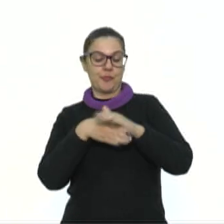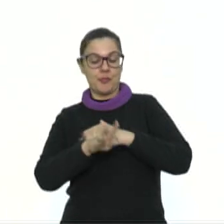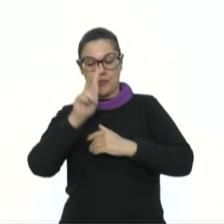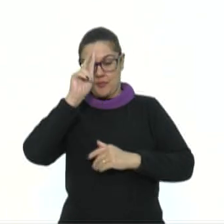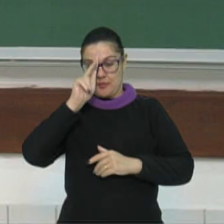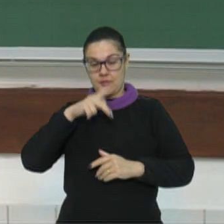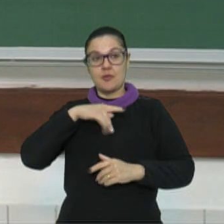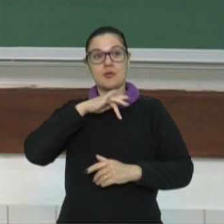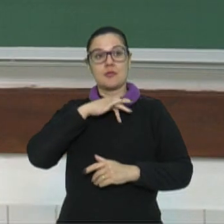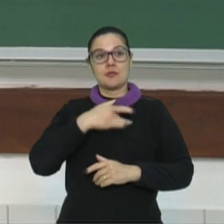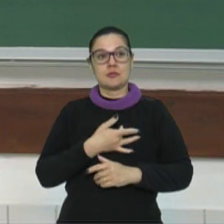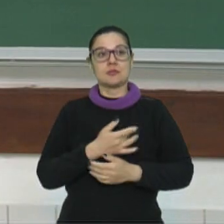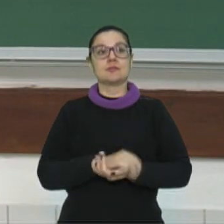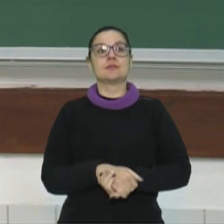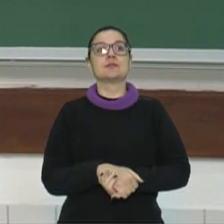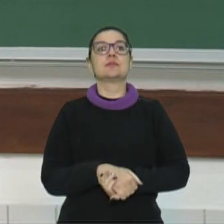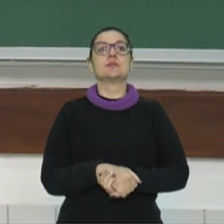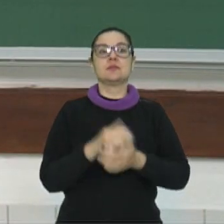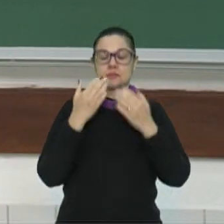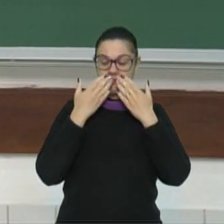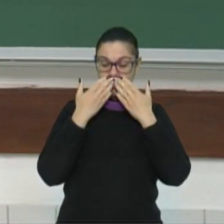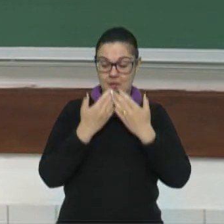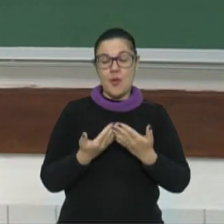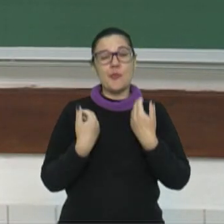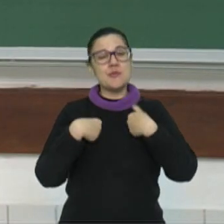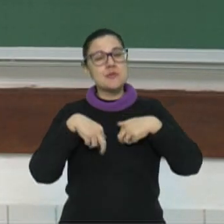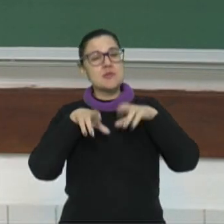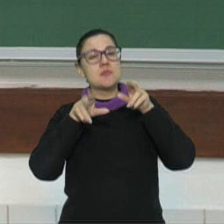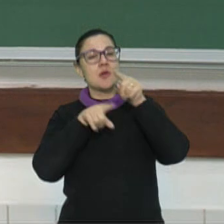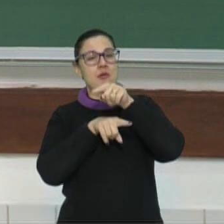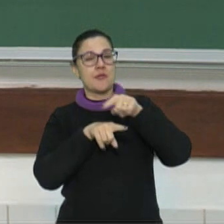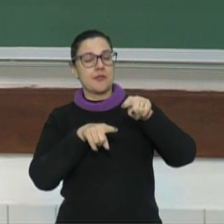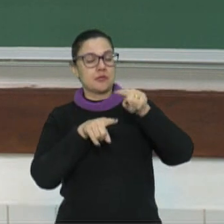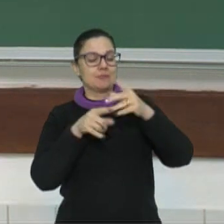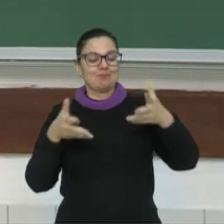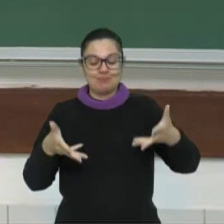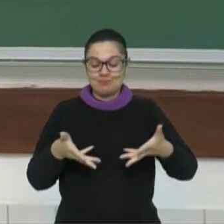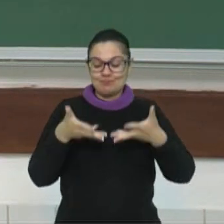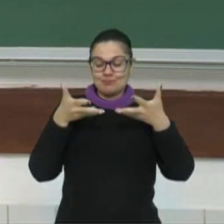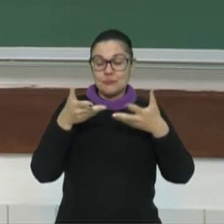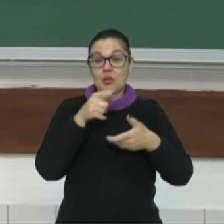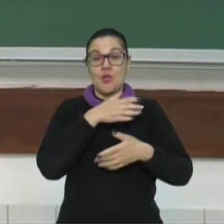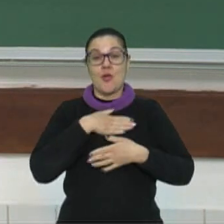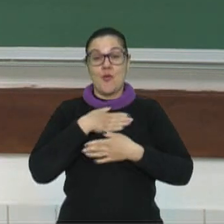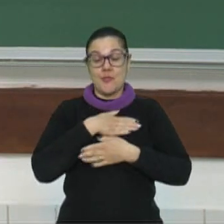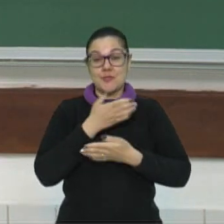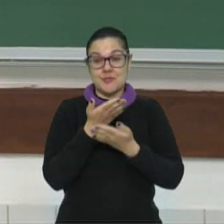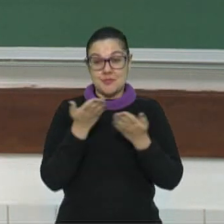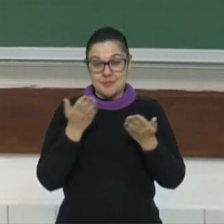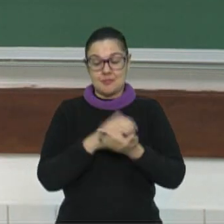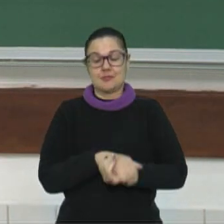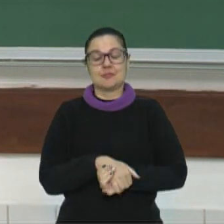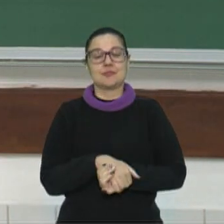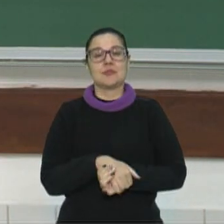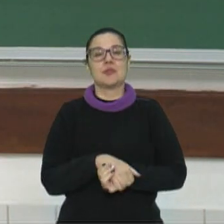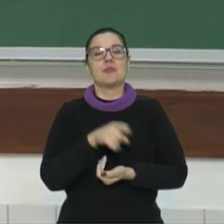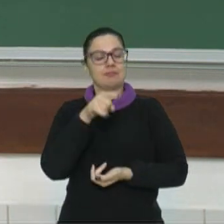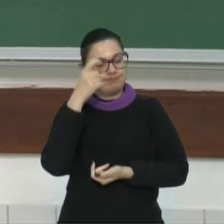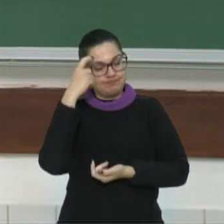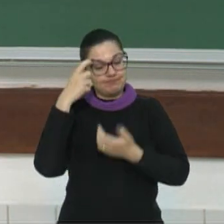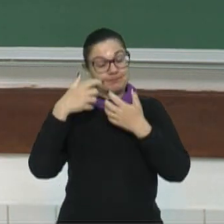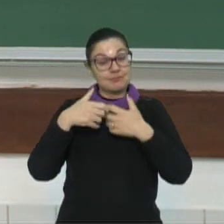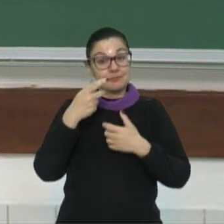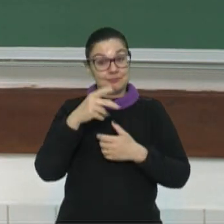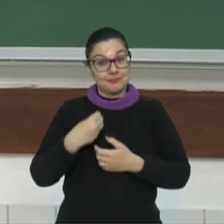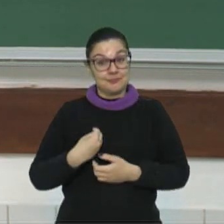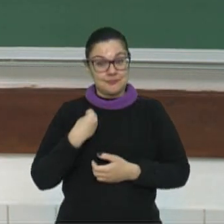Nós estamos fechando a nossa discussão. Eu espero que ela tenha sido bastante proveitosa para você, que você possa pensar,